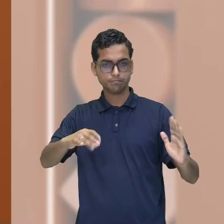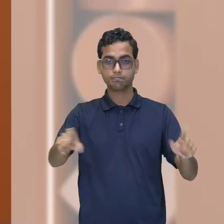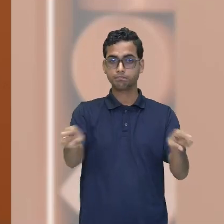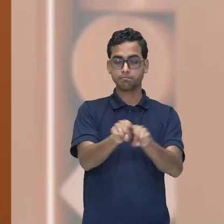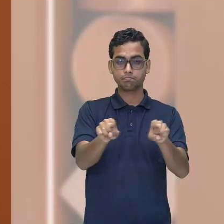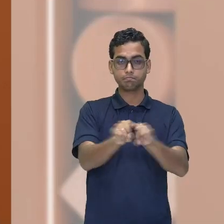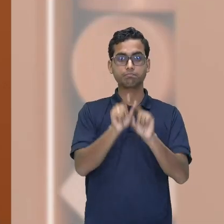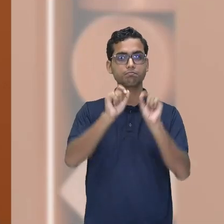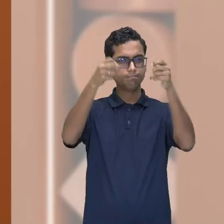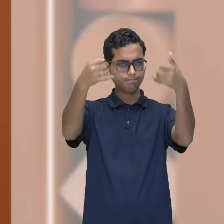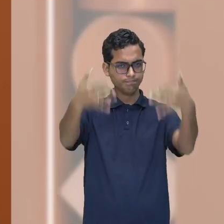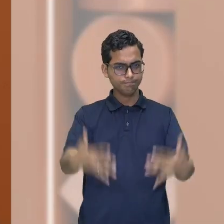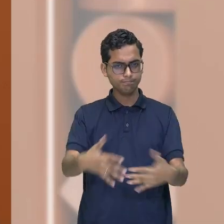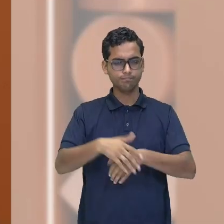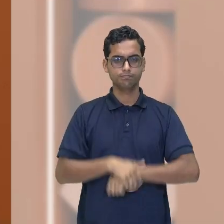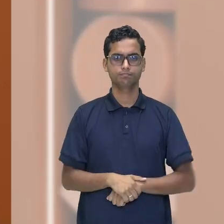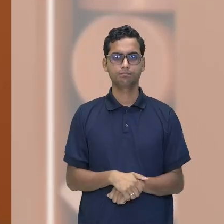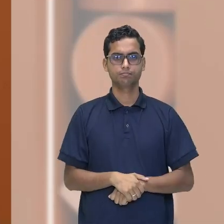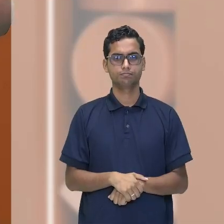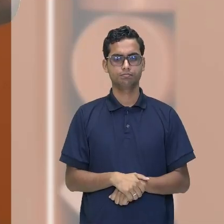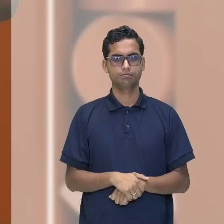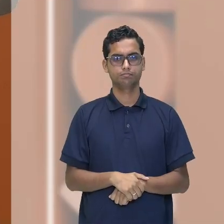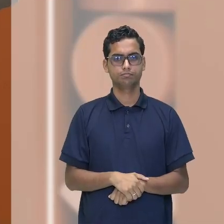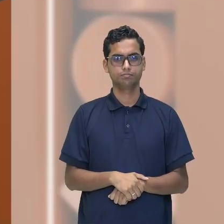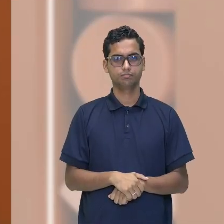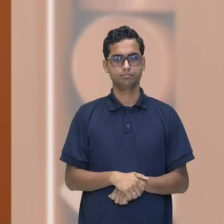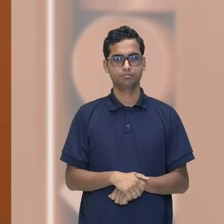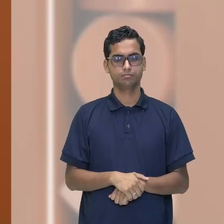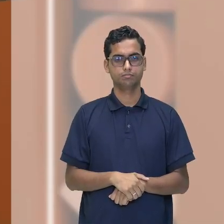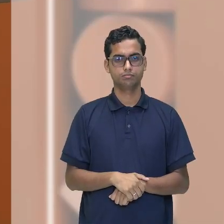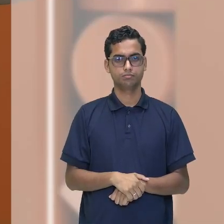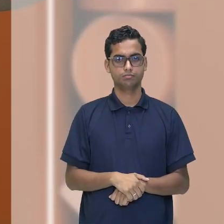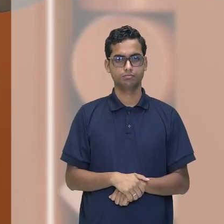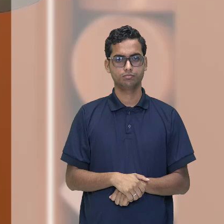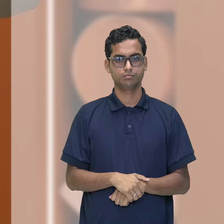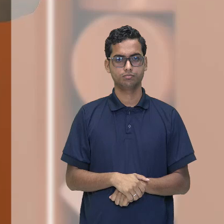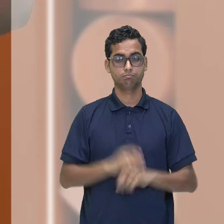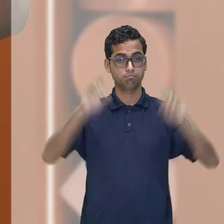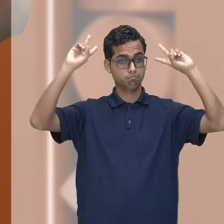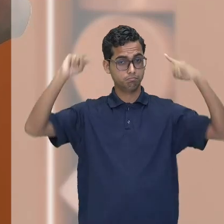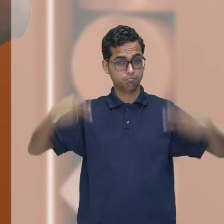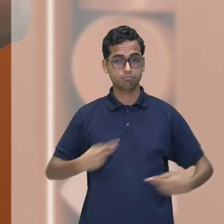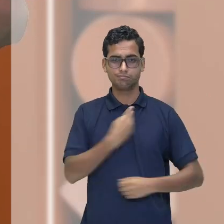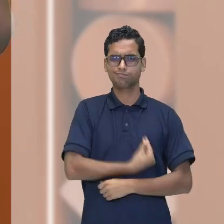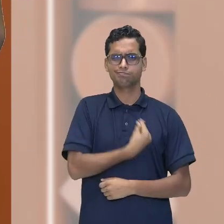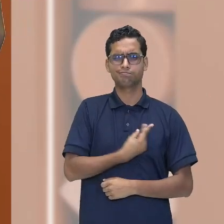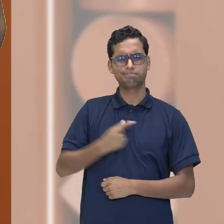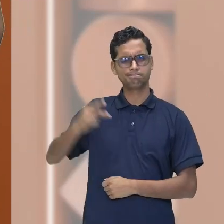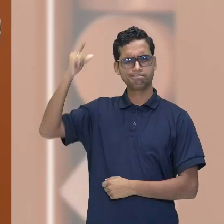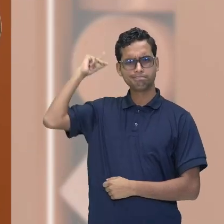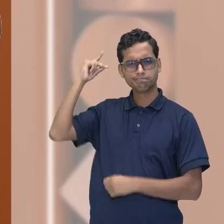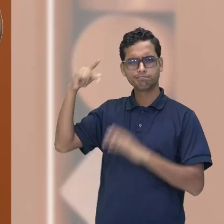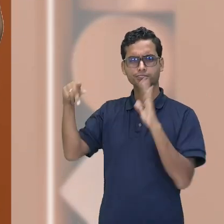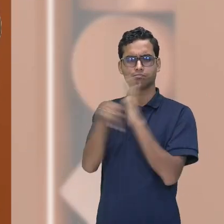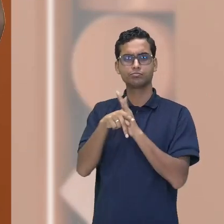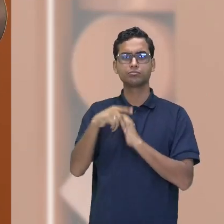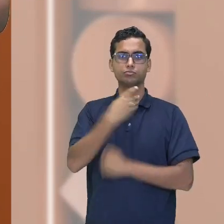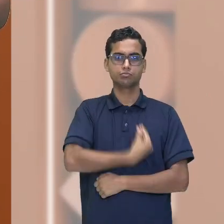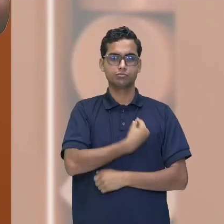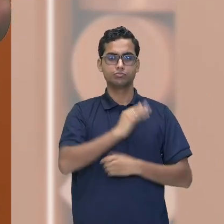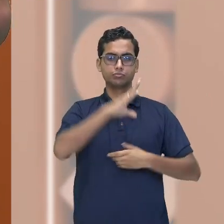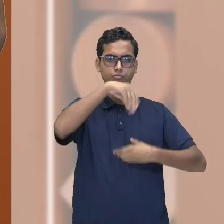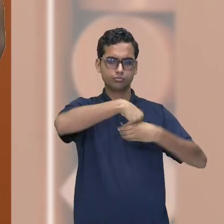forma também que a gente vê que aquele homem que antes habitava no interior das cavernas sai, que era nômade, que